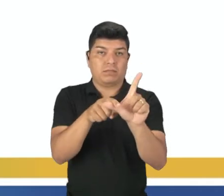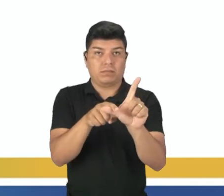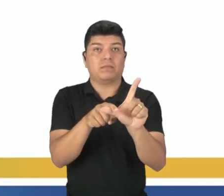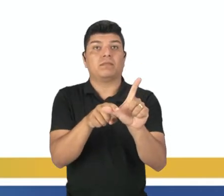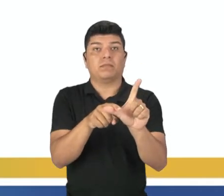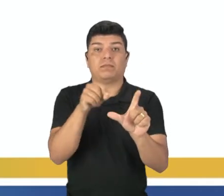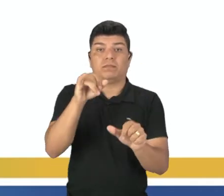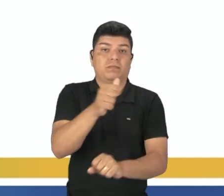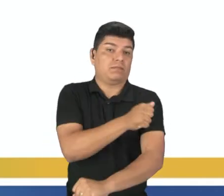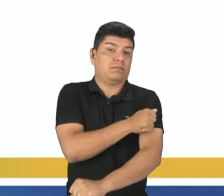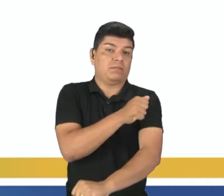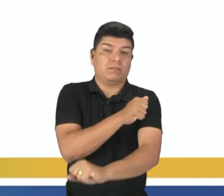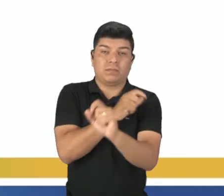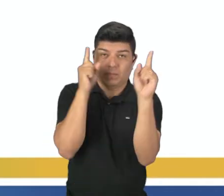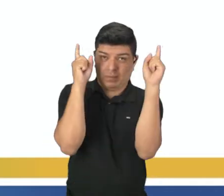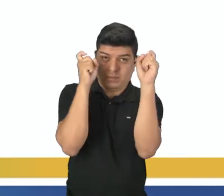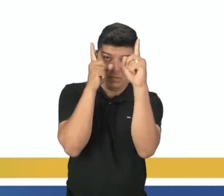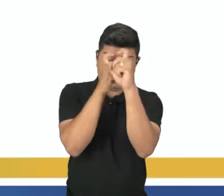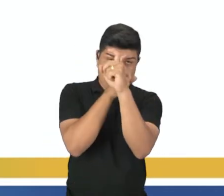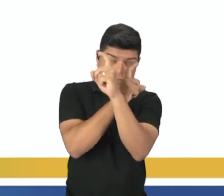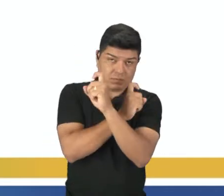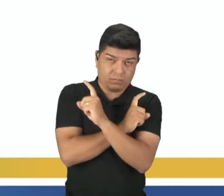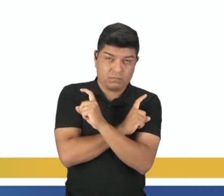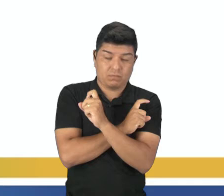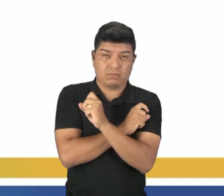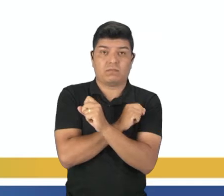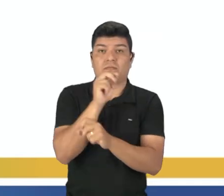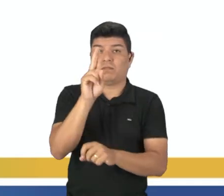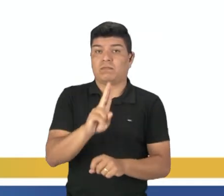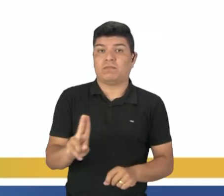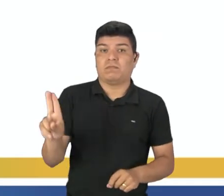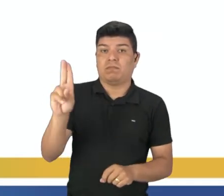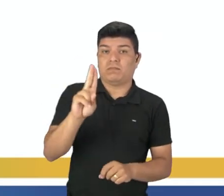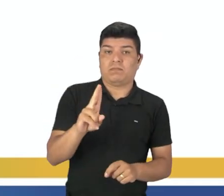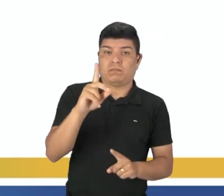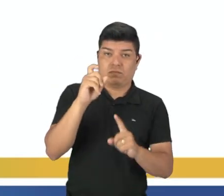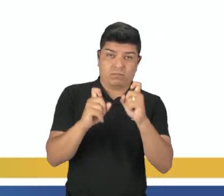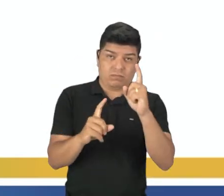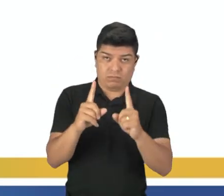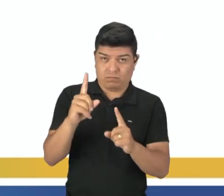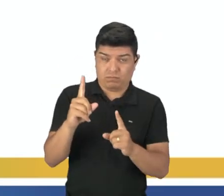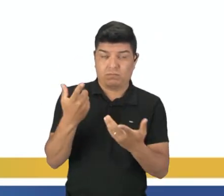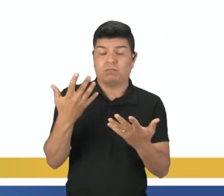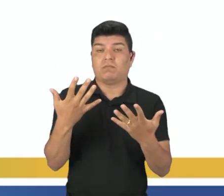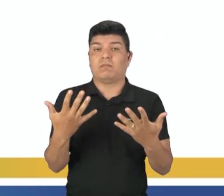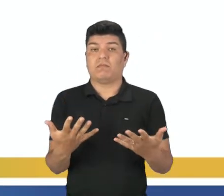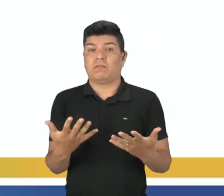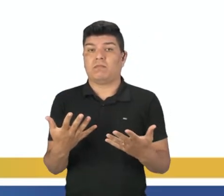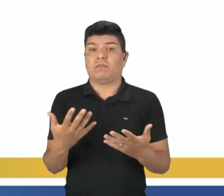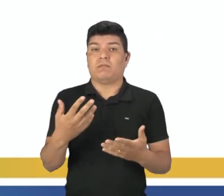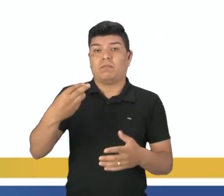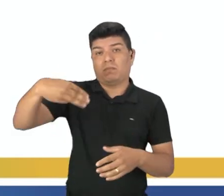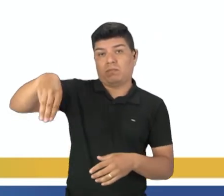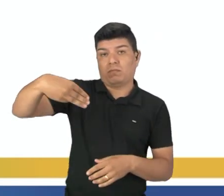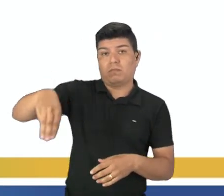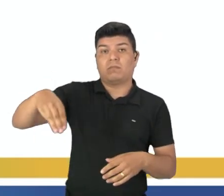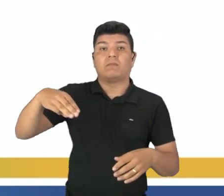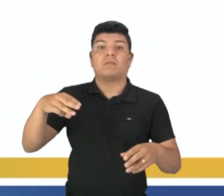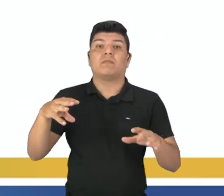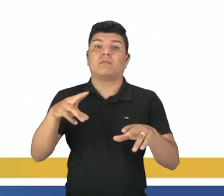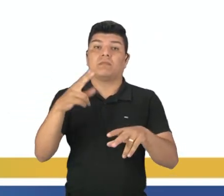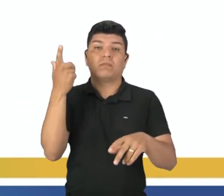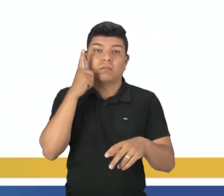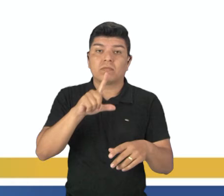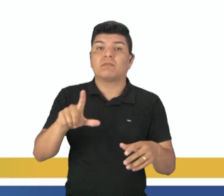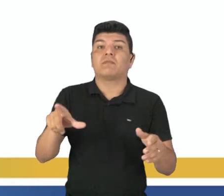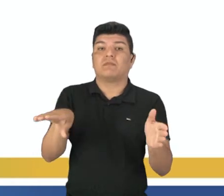você é um aluno que tem dificuldade aí, né, de trabalhar com a expressão, né, com a equação, com a parte algébrica, você consegue